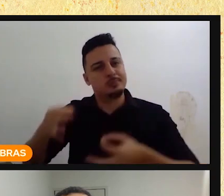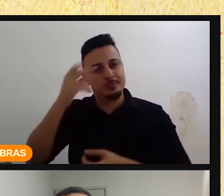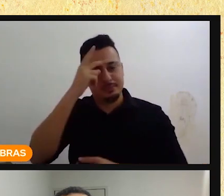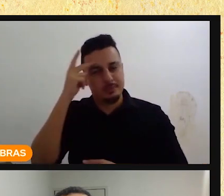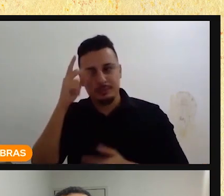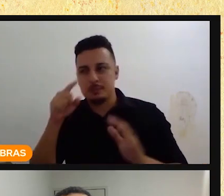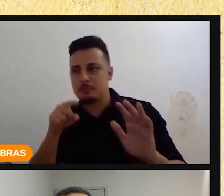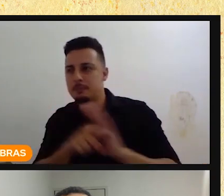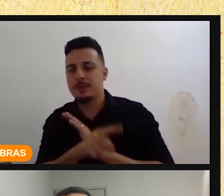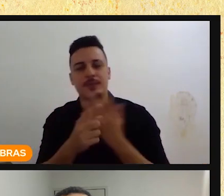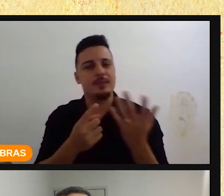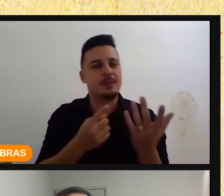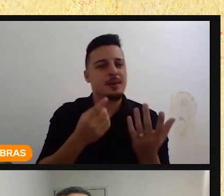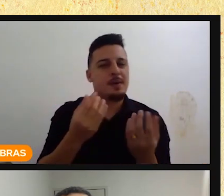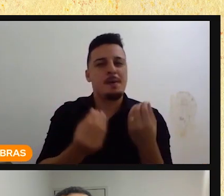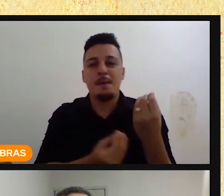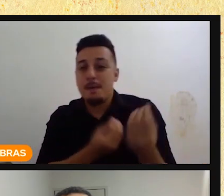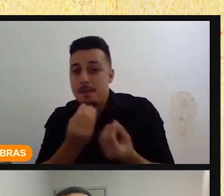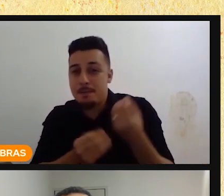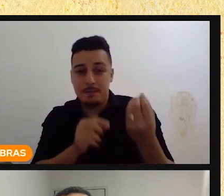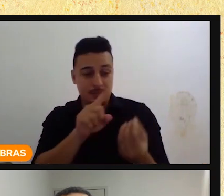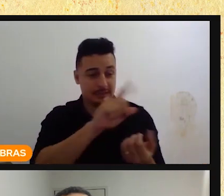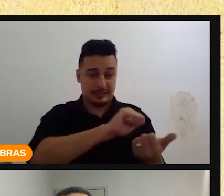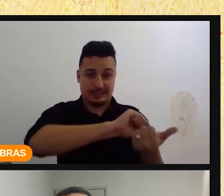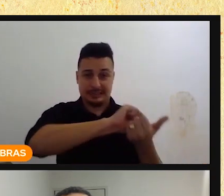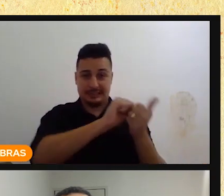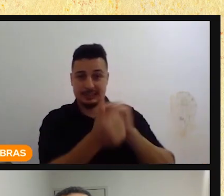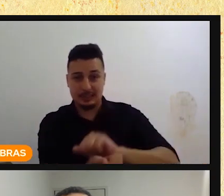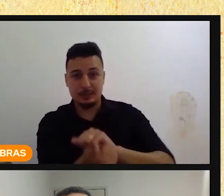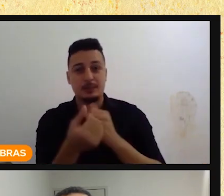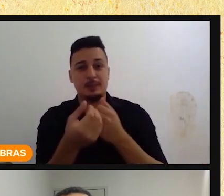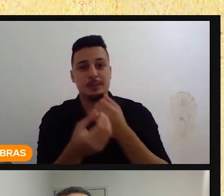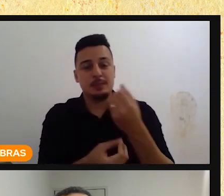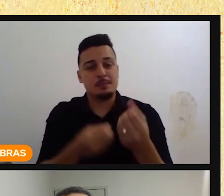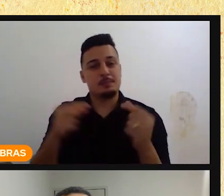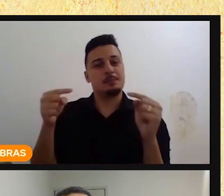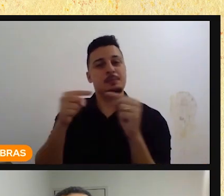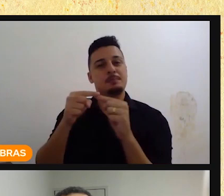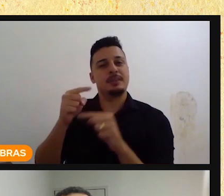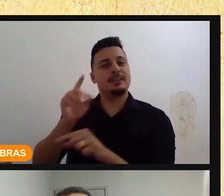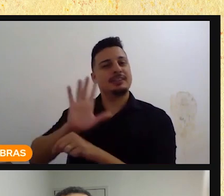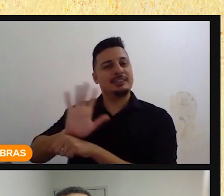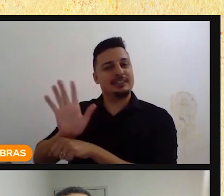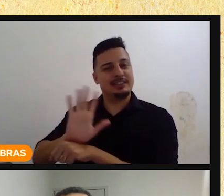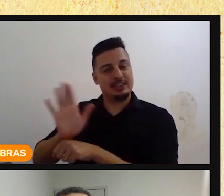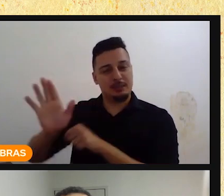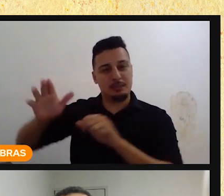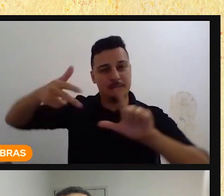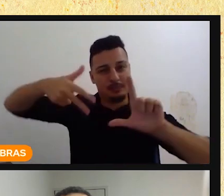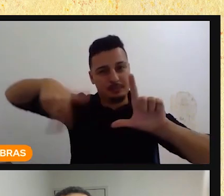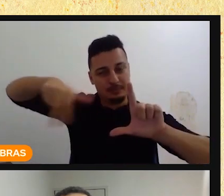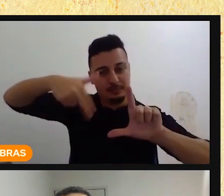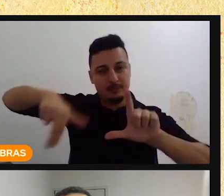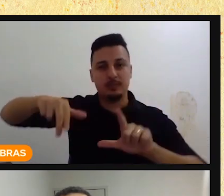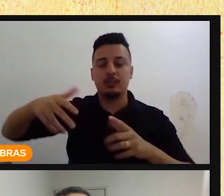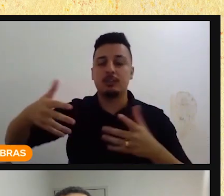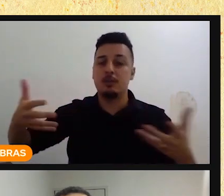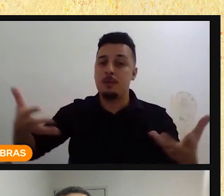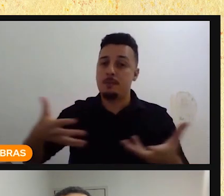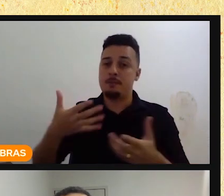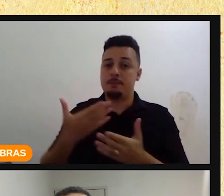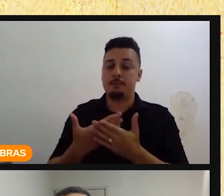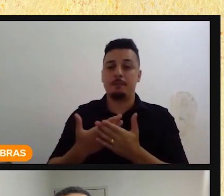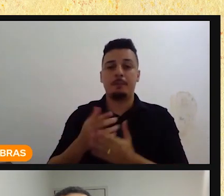vocês adaptam isso para o formato do cinema de animação? E o longa-metragem de animação é uma coisa